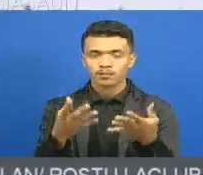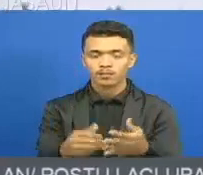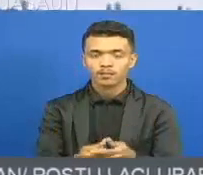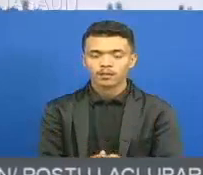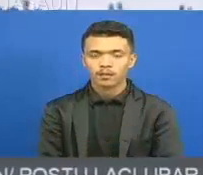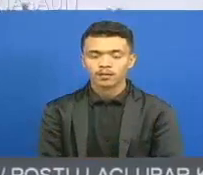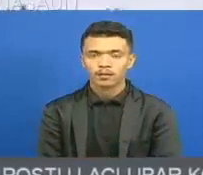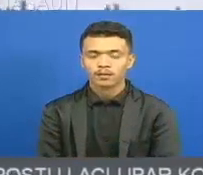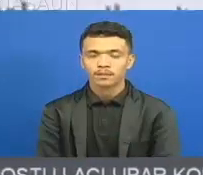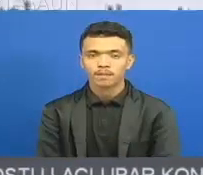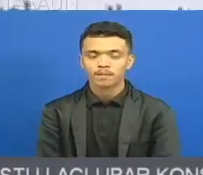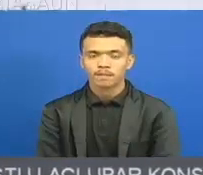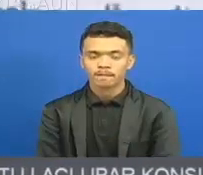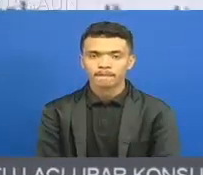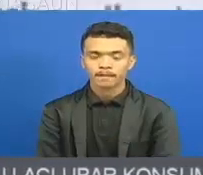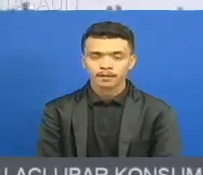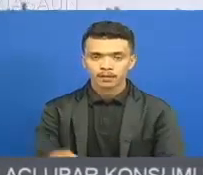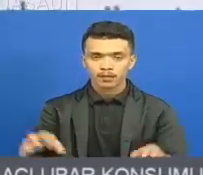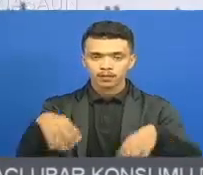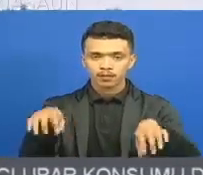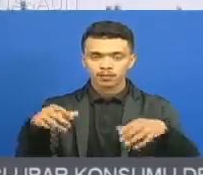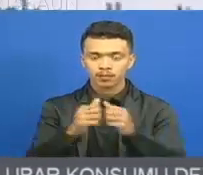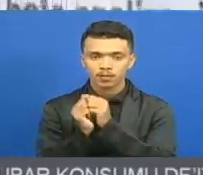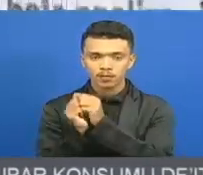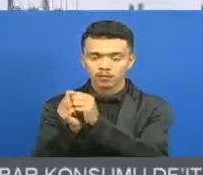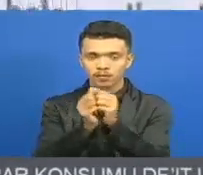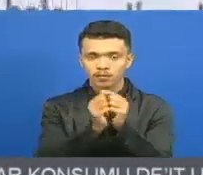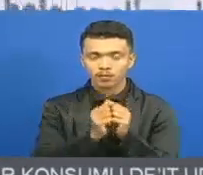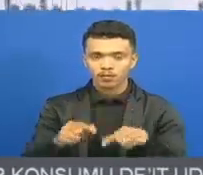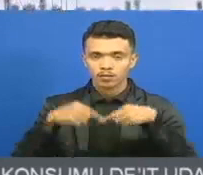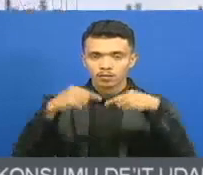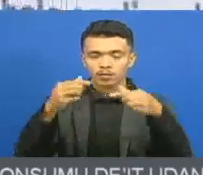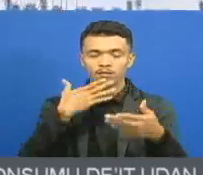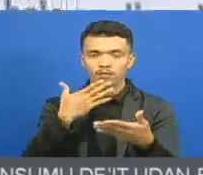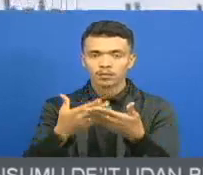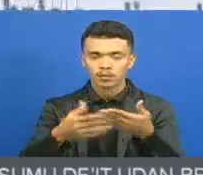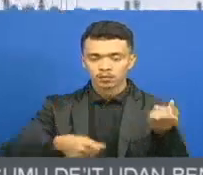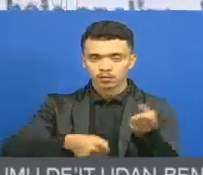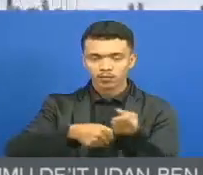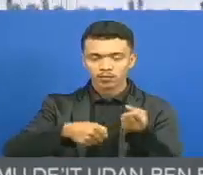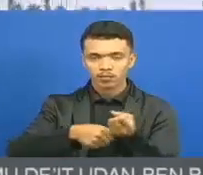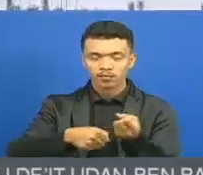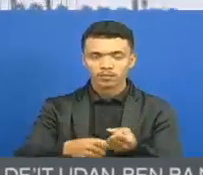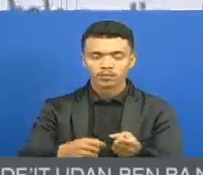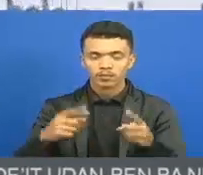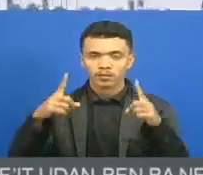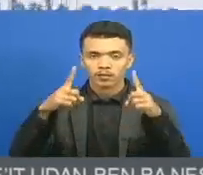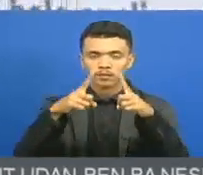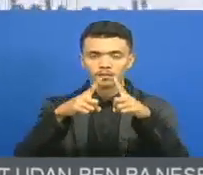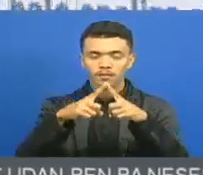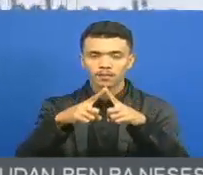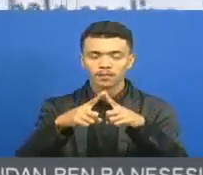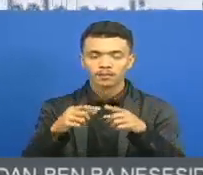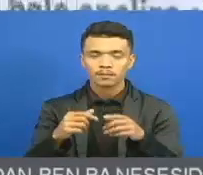Se direção ser nem outro, muita serviço a moto, que se for sucesso, tem que suportar a mano para ver se for sucesso, mas tenha,